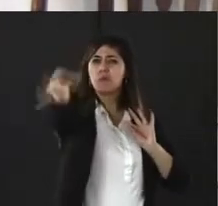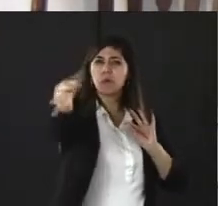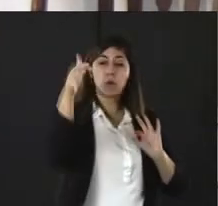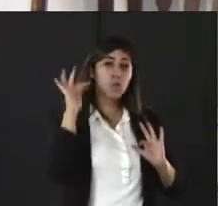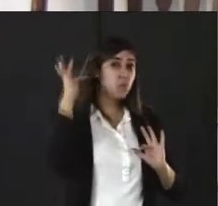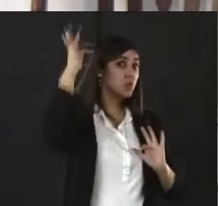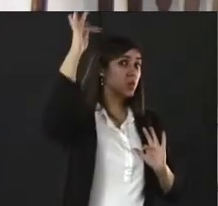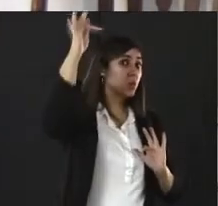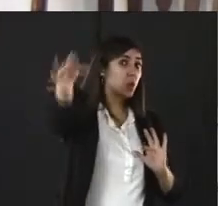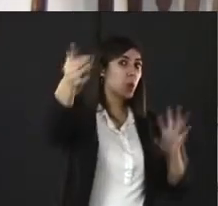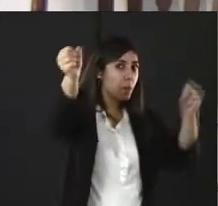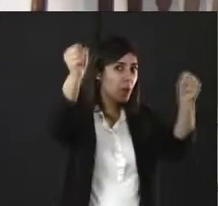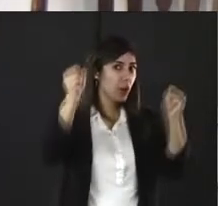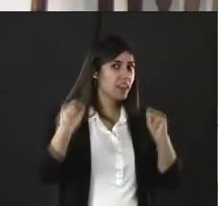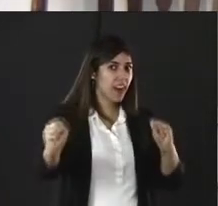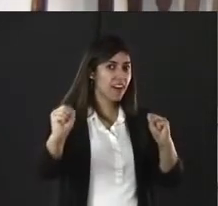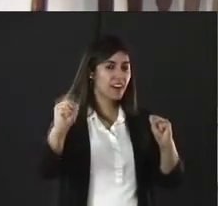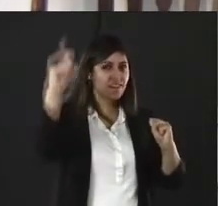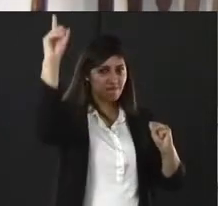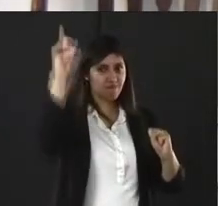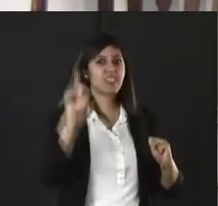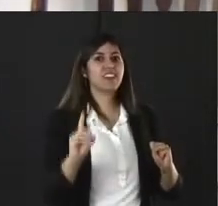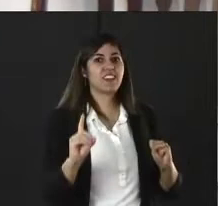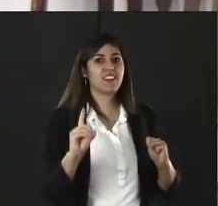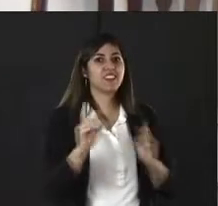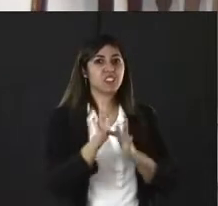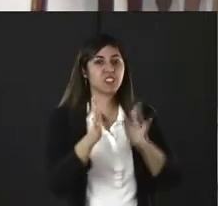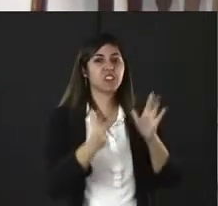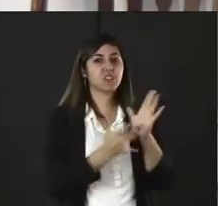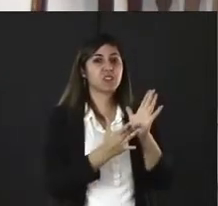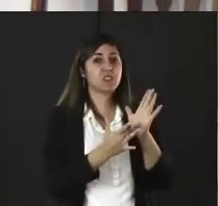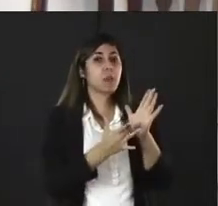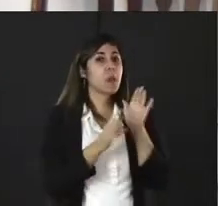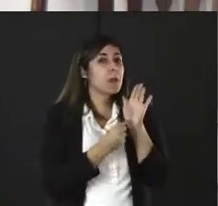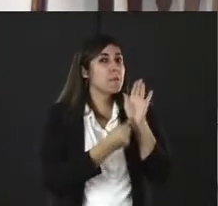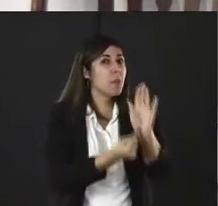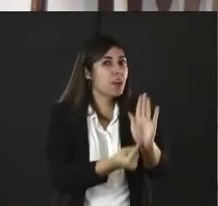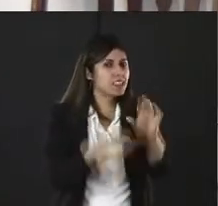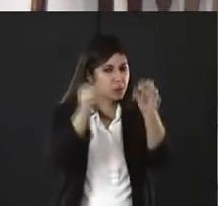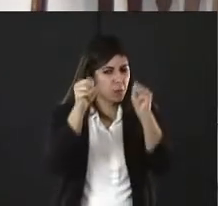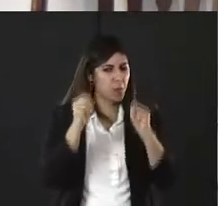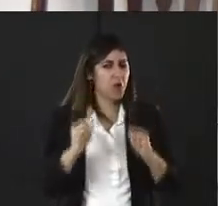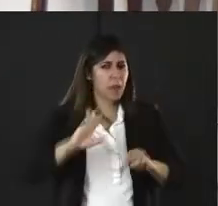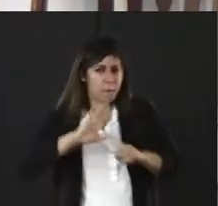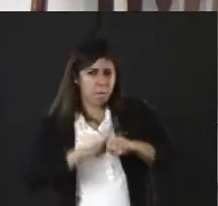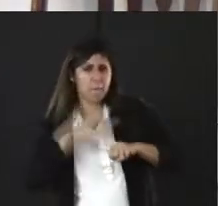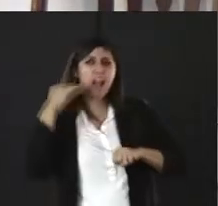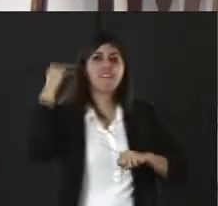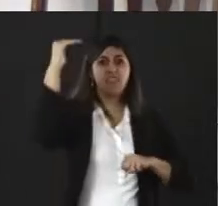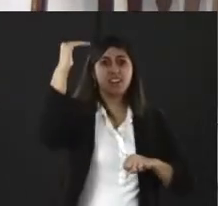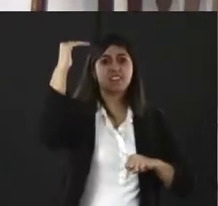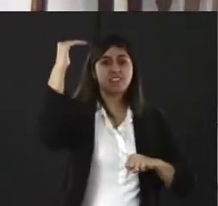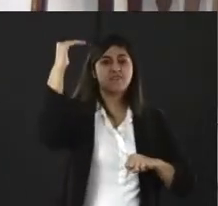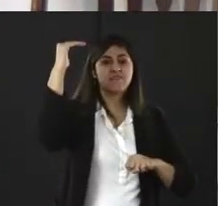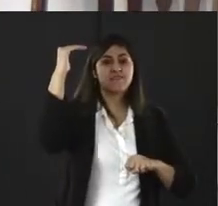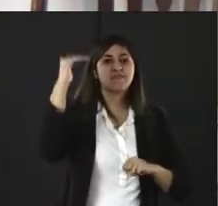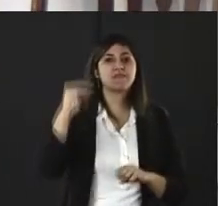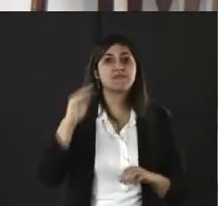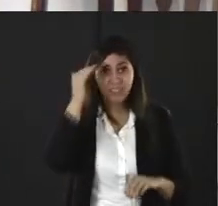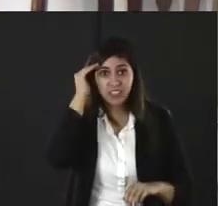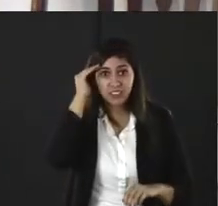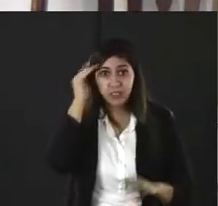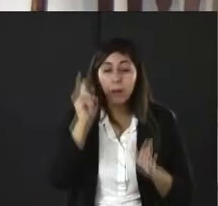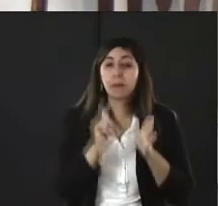poder é mas o sinal de jesus aponta para um tipo de poder ainda maior a